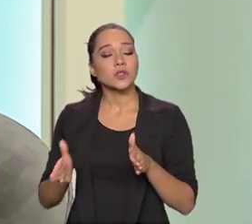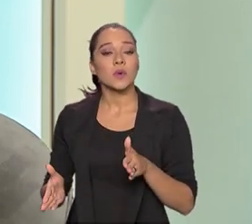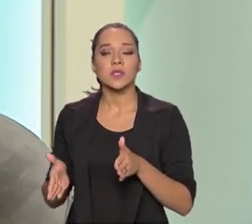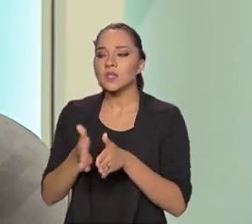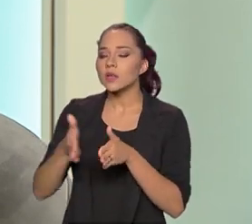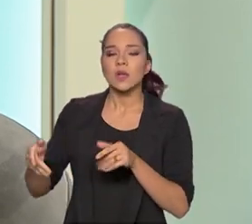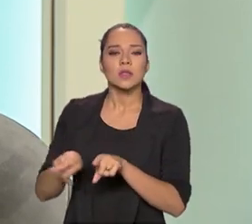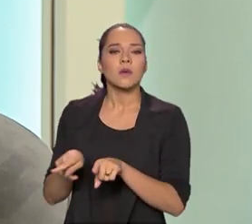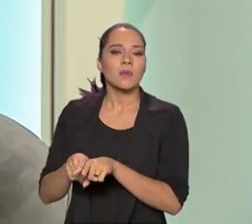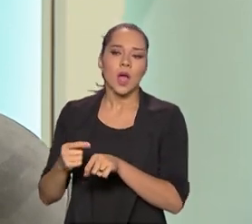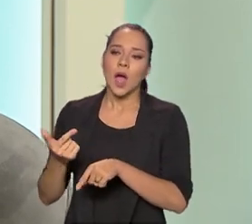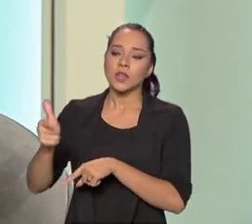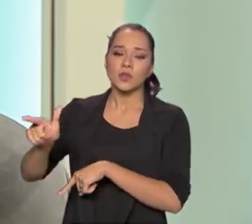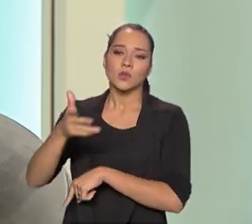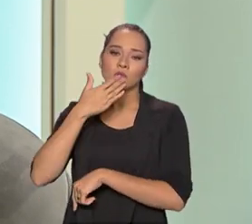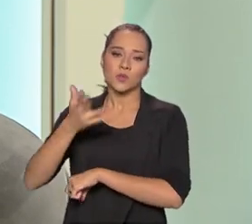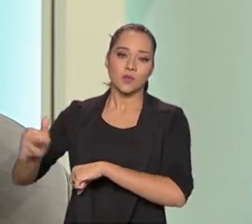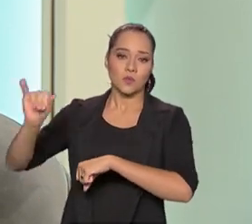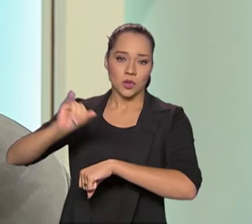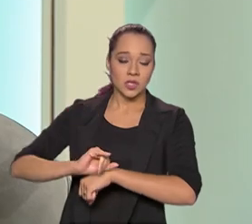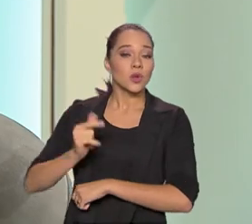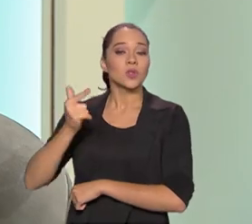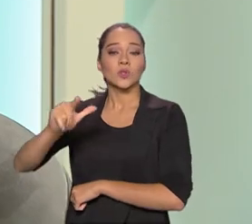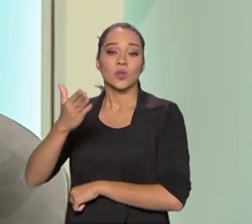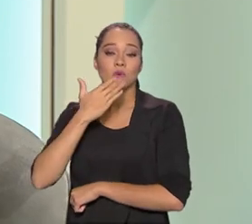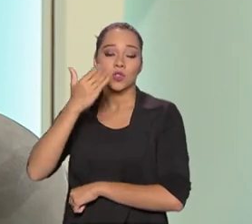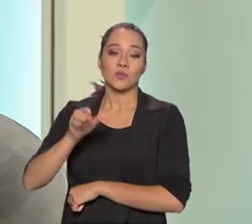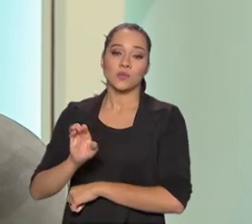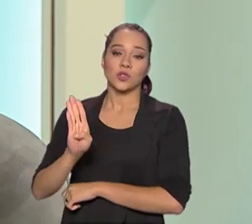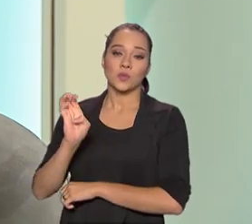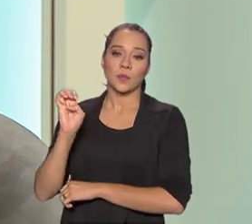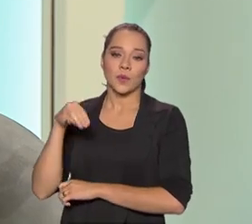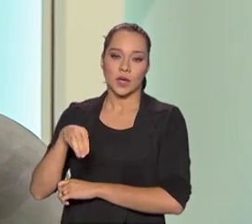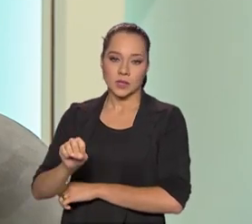também às outras importações de outros tipos de bens.